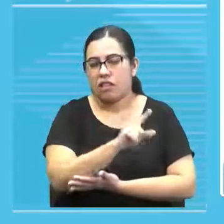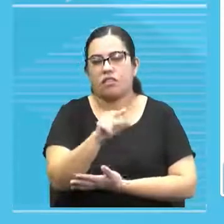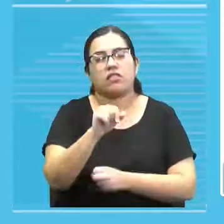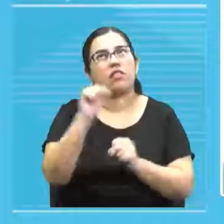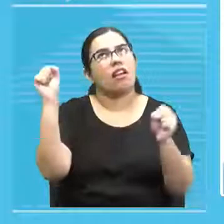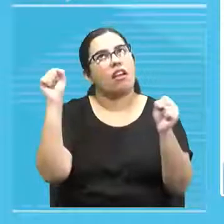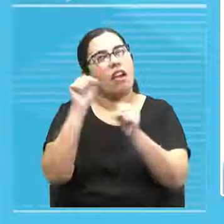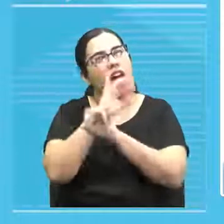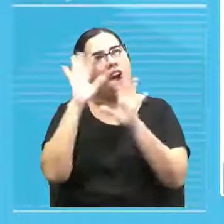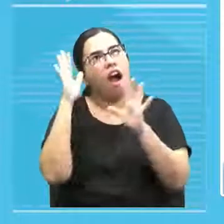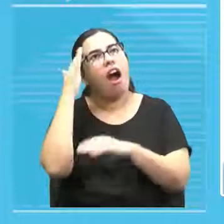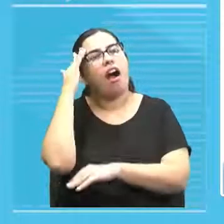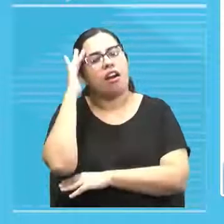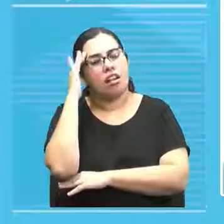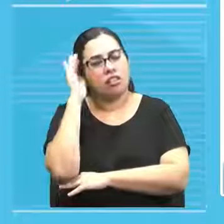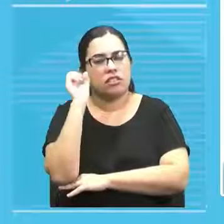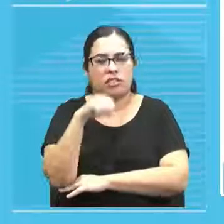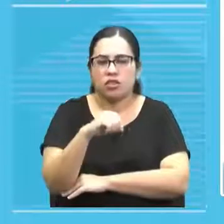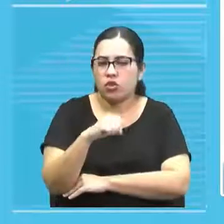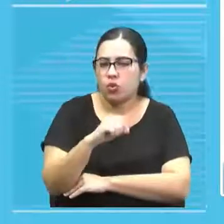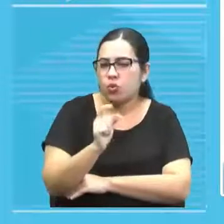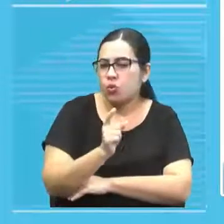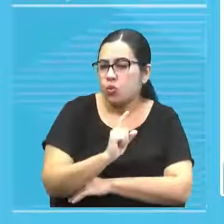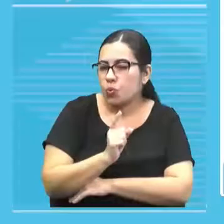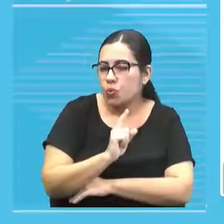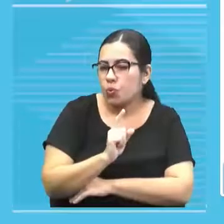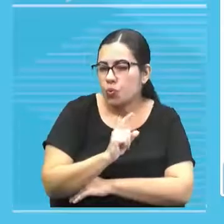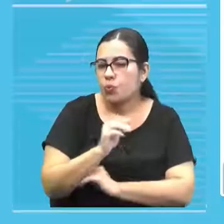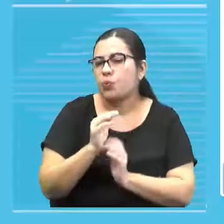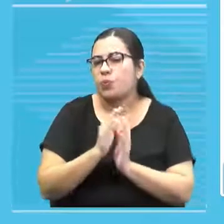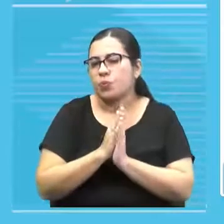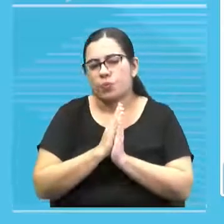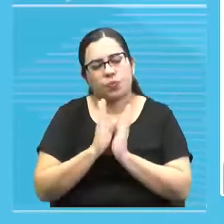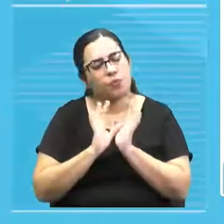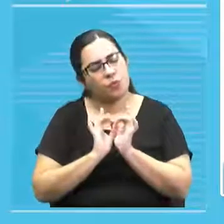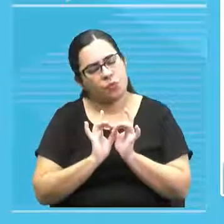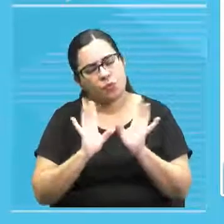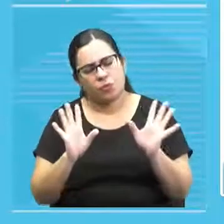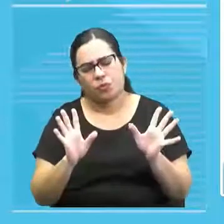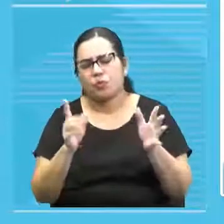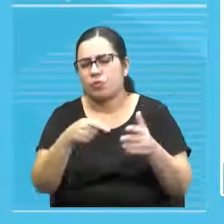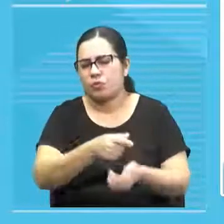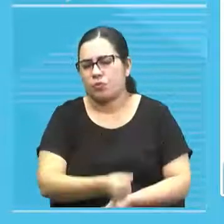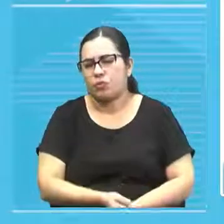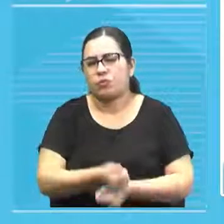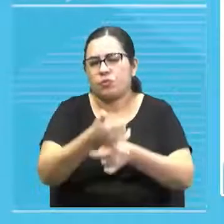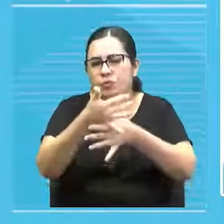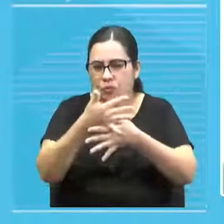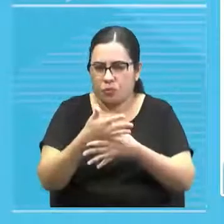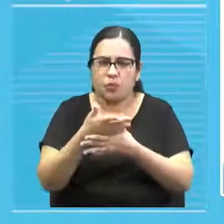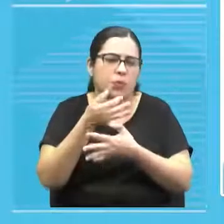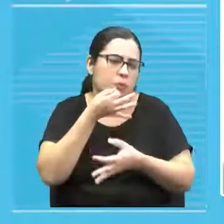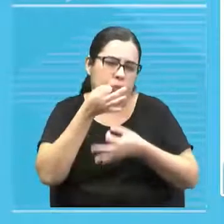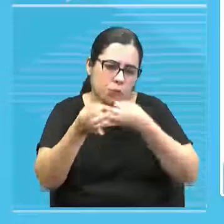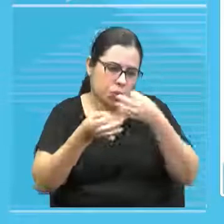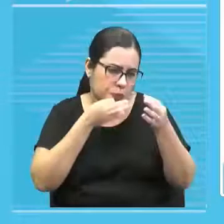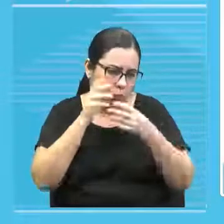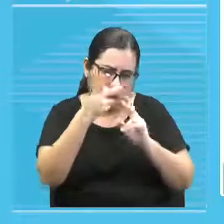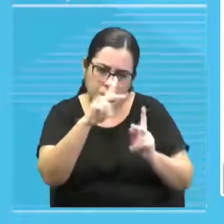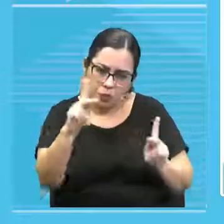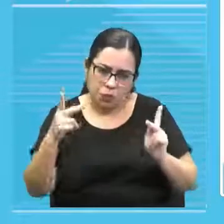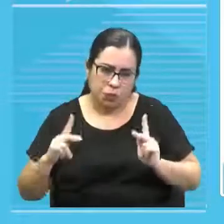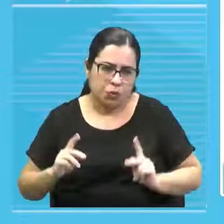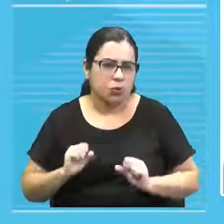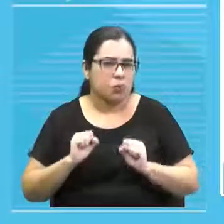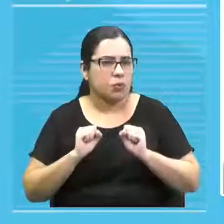sentido isso que eu estou dizendo sim ou não por favor fiquei muito à vontade para manifestar suas observações dúvidas